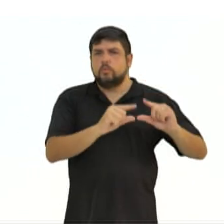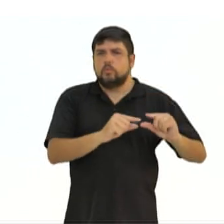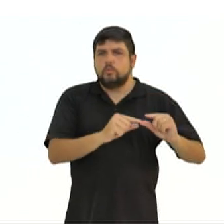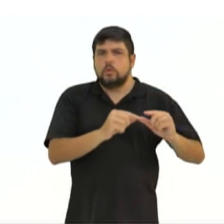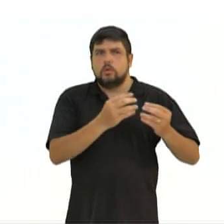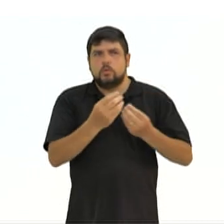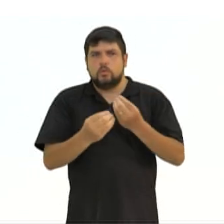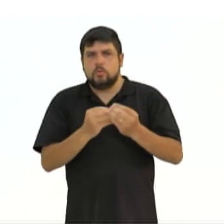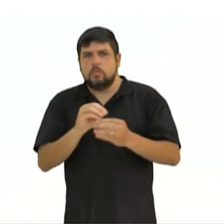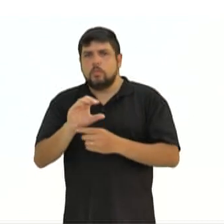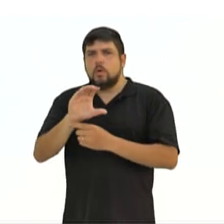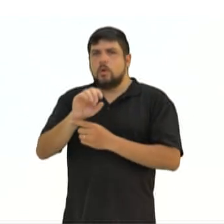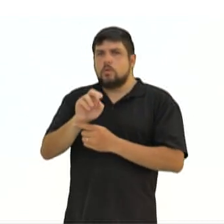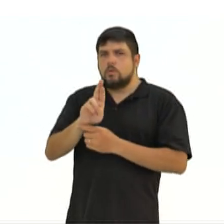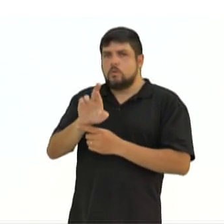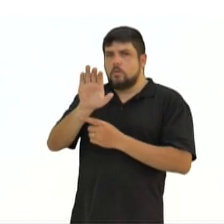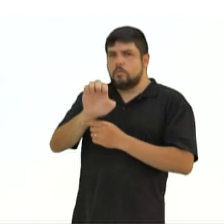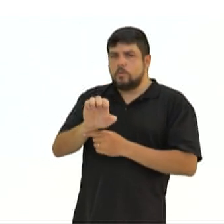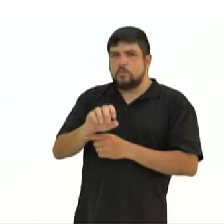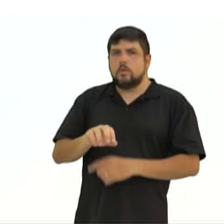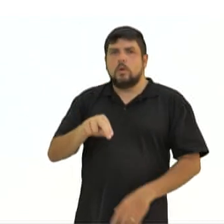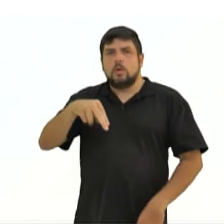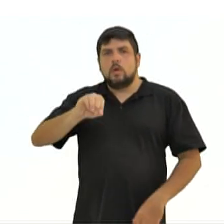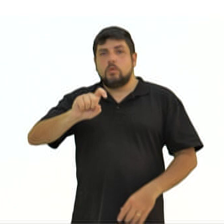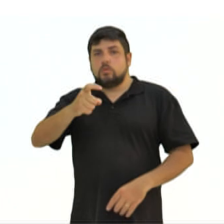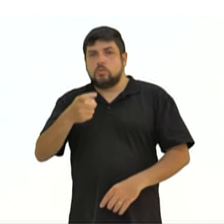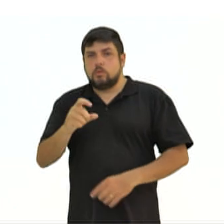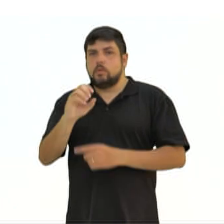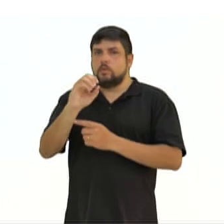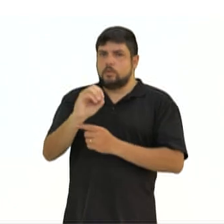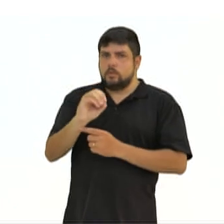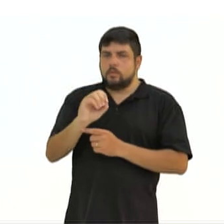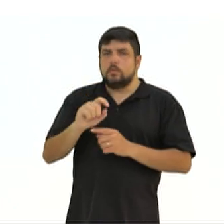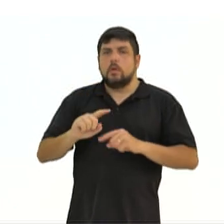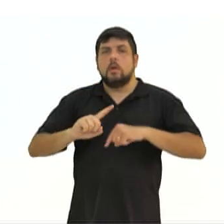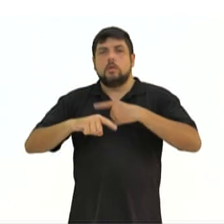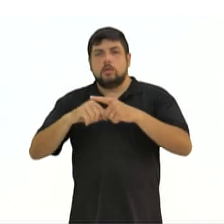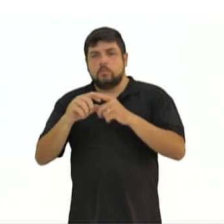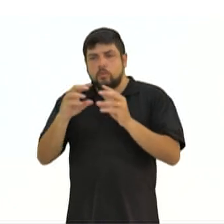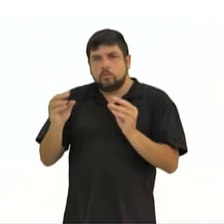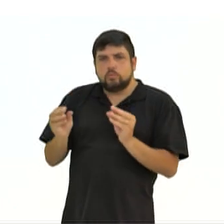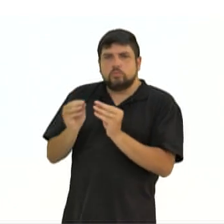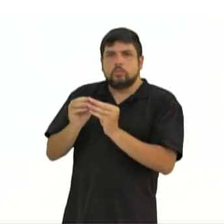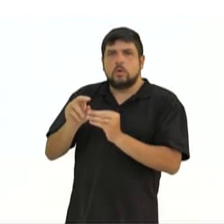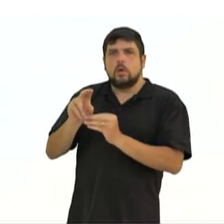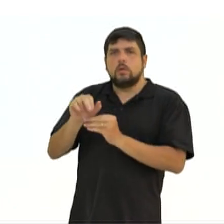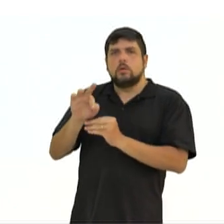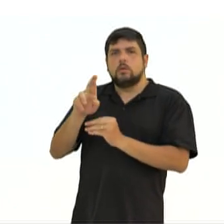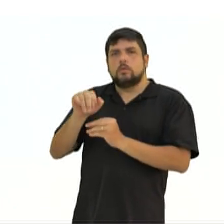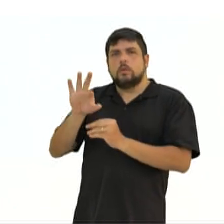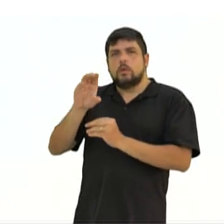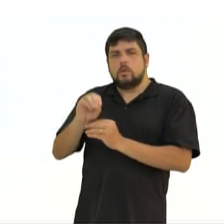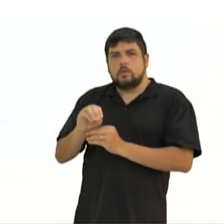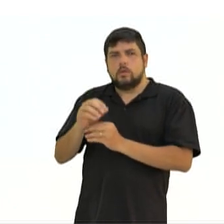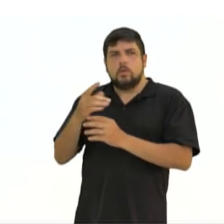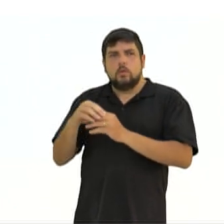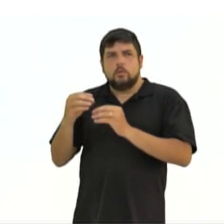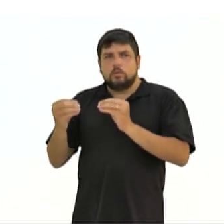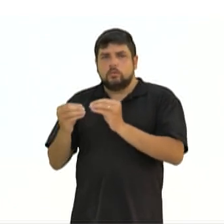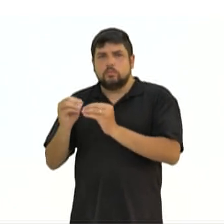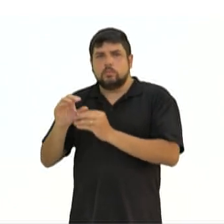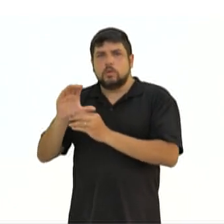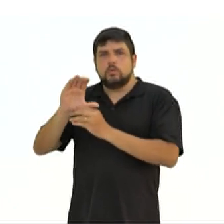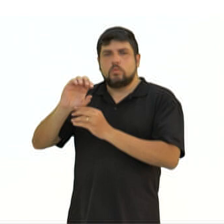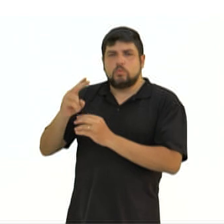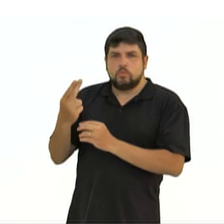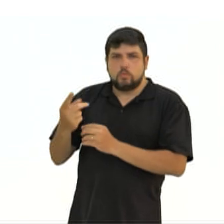cobre sólido, sabemos que o NOx é zero, depois ele vai se juntar lá com o íon nitrato para formar o nitrato de cobre, e aí